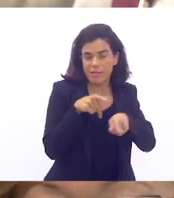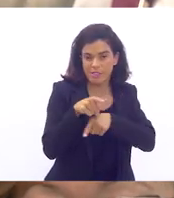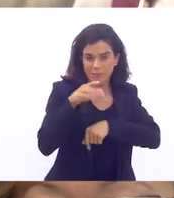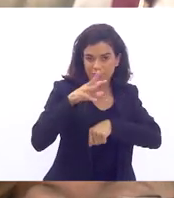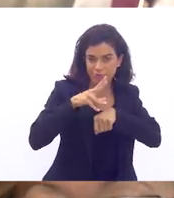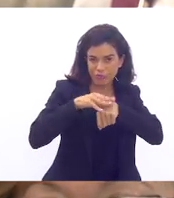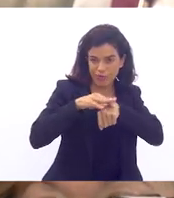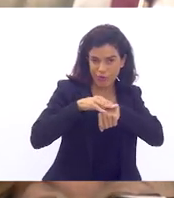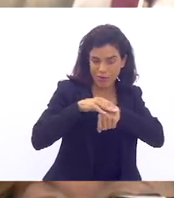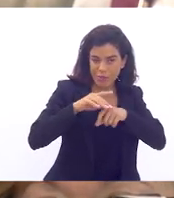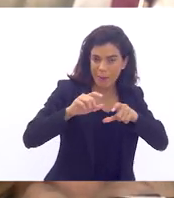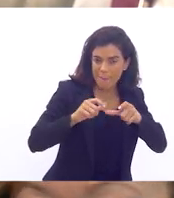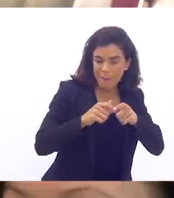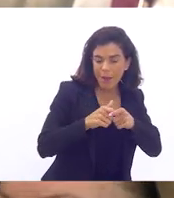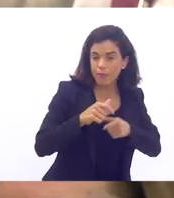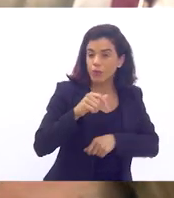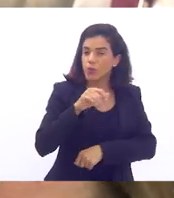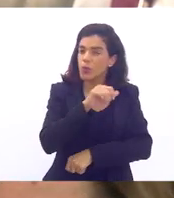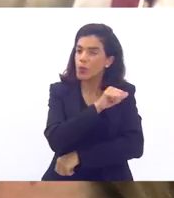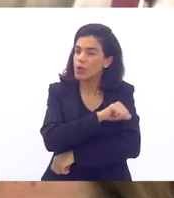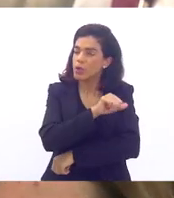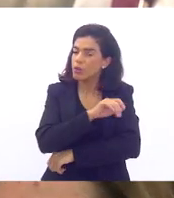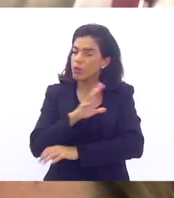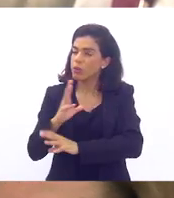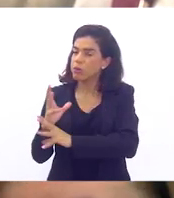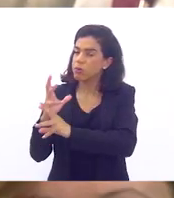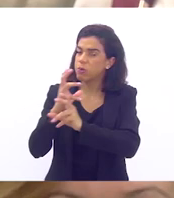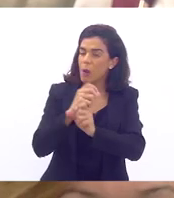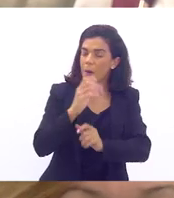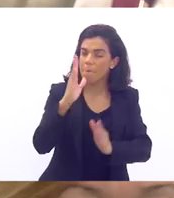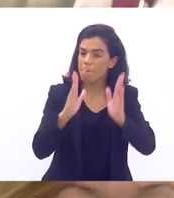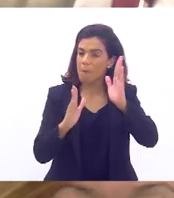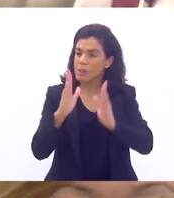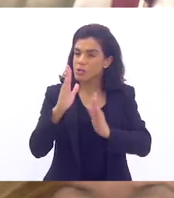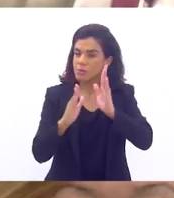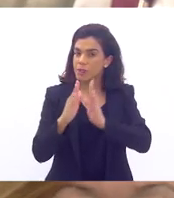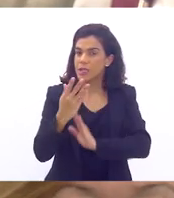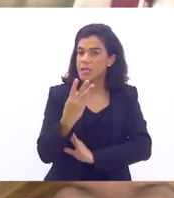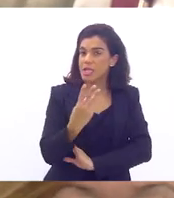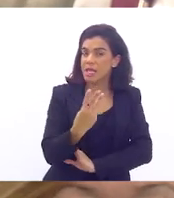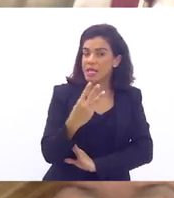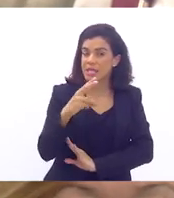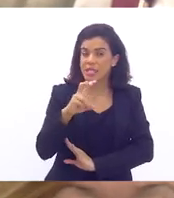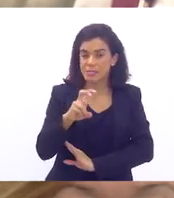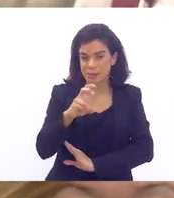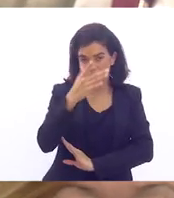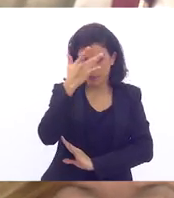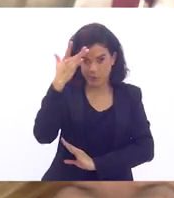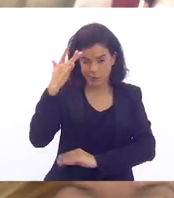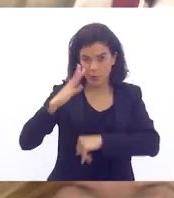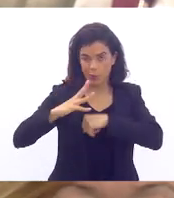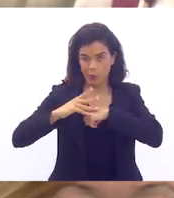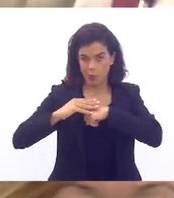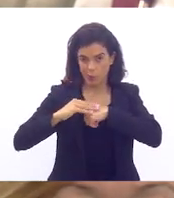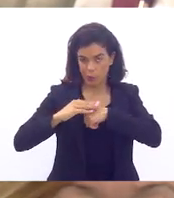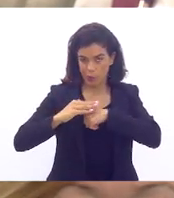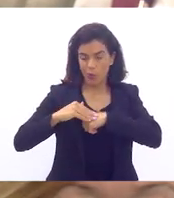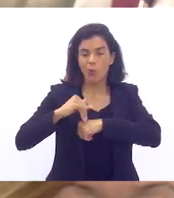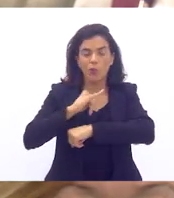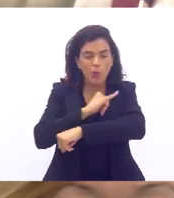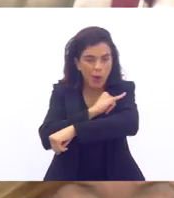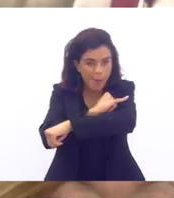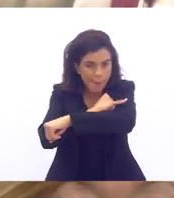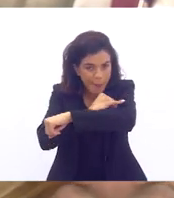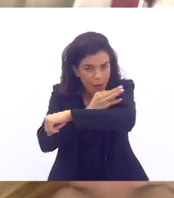Janeiro Salvo engano a gente estima que tem atualmente 35 paciente com a